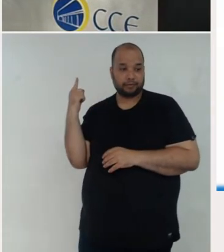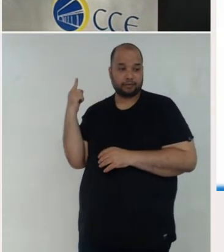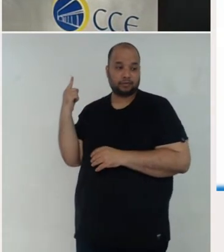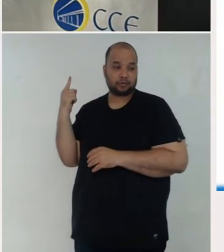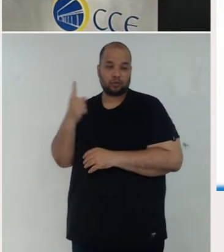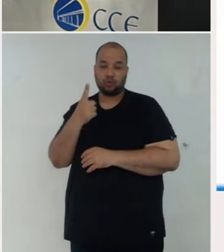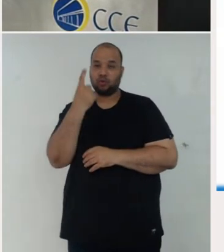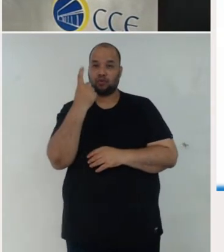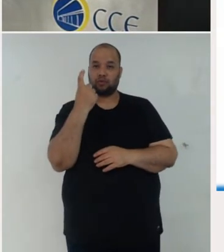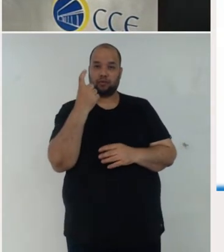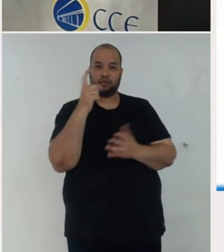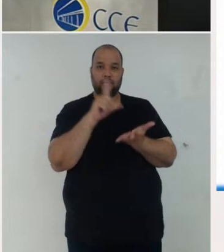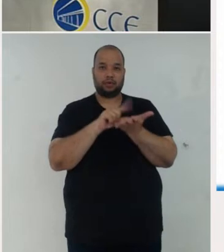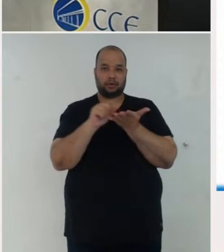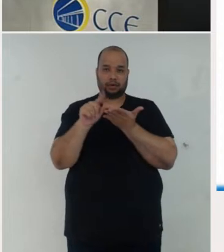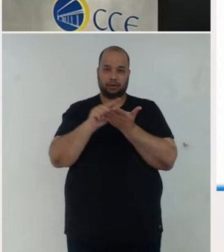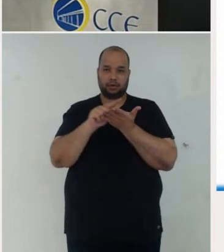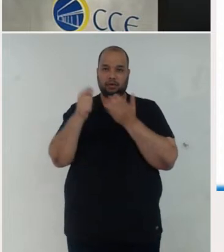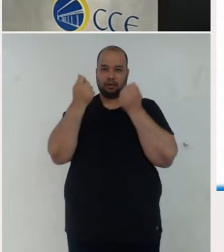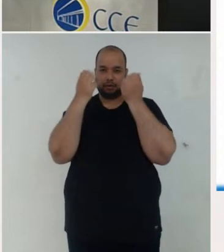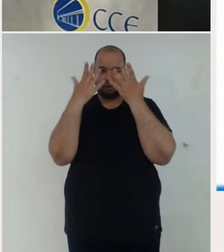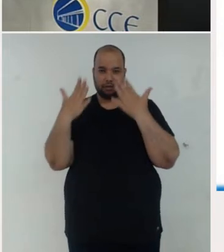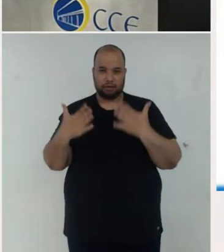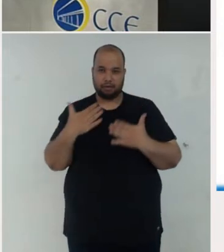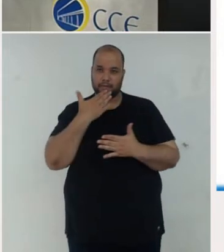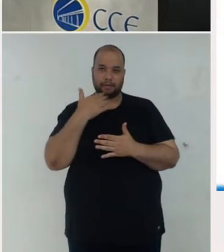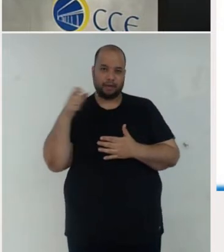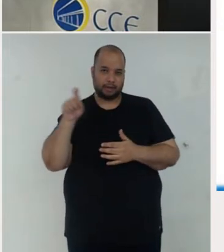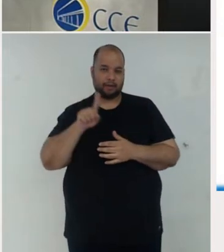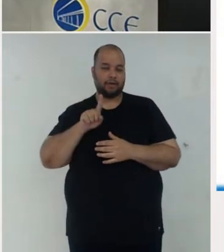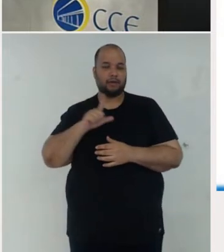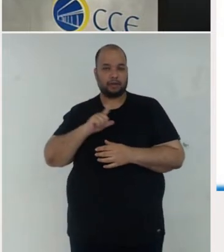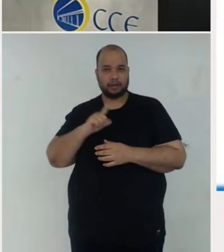Um artigo que a gente analisa melhor isso, que aí a gente vai falar